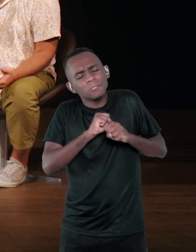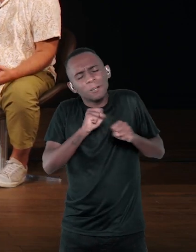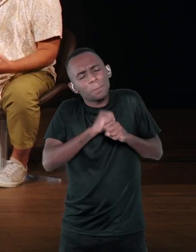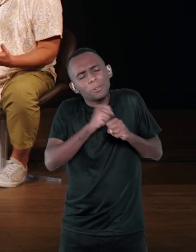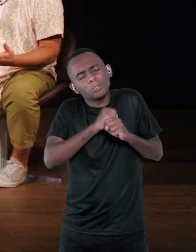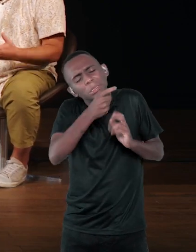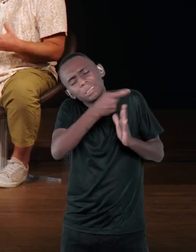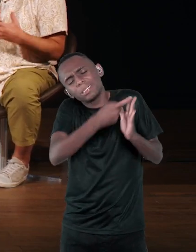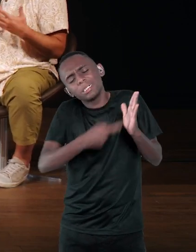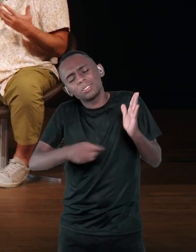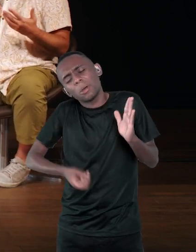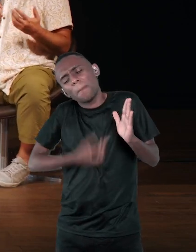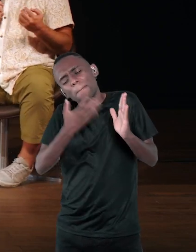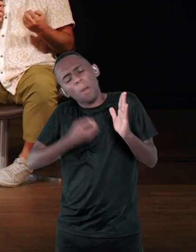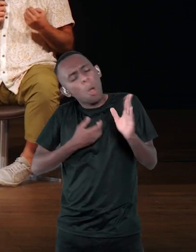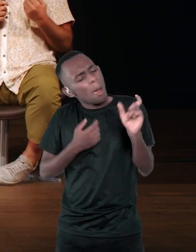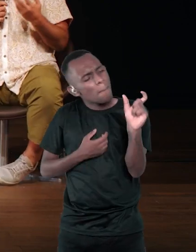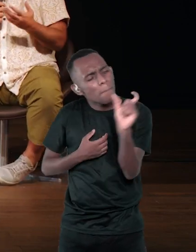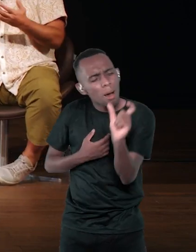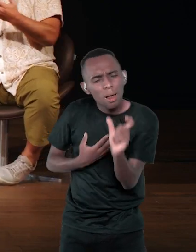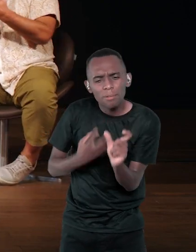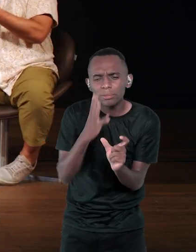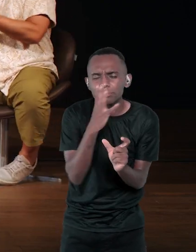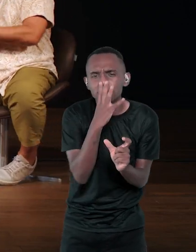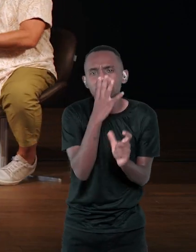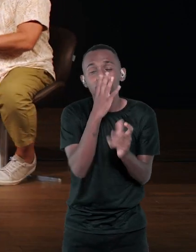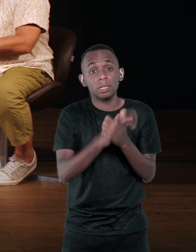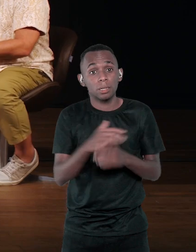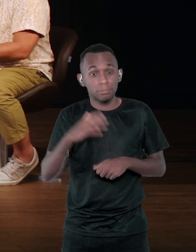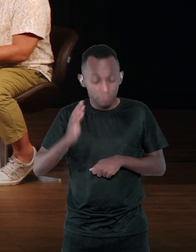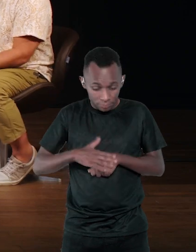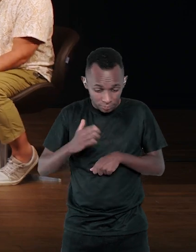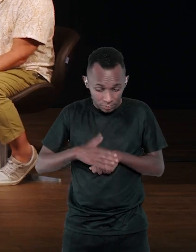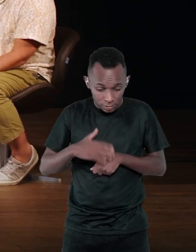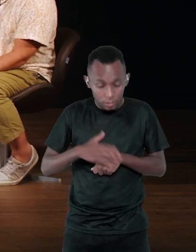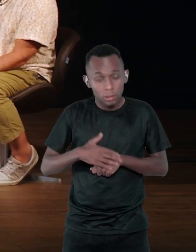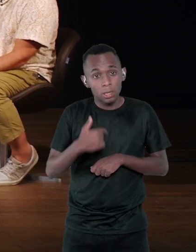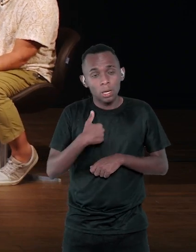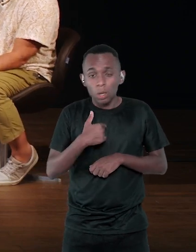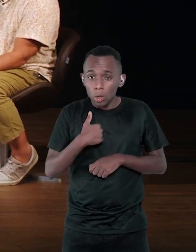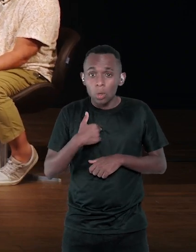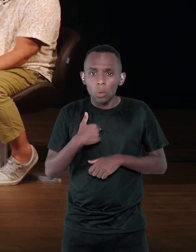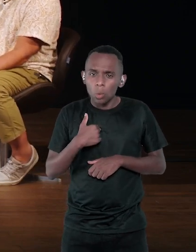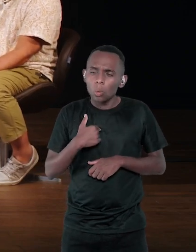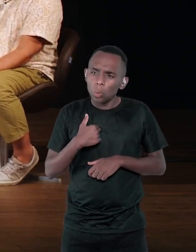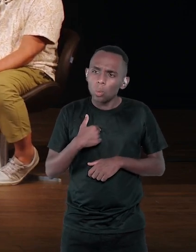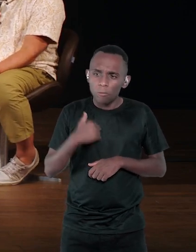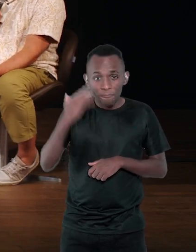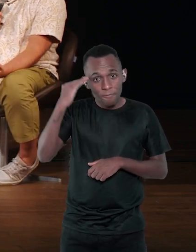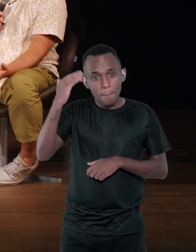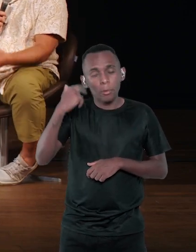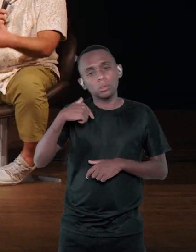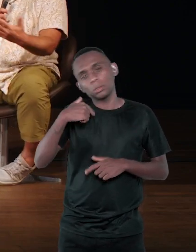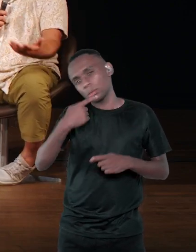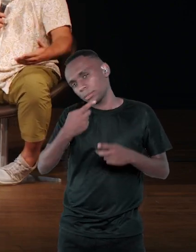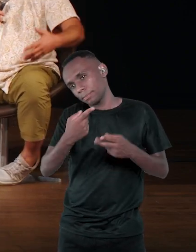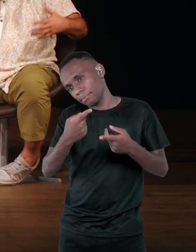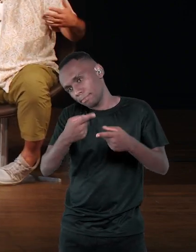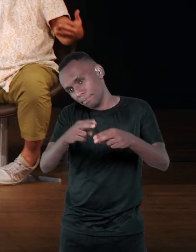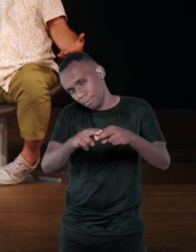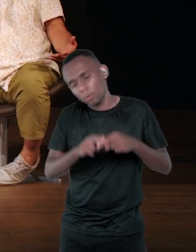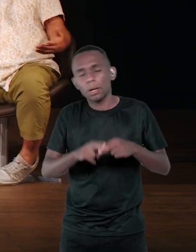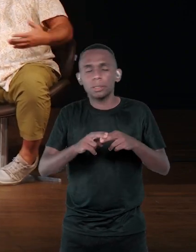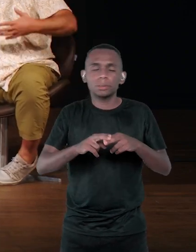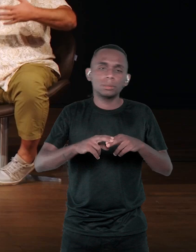poesias maravilhosas, por essas palavras incríveis. E eu tenho um trabalho pelo qual eu sou bastante conhecido justamente, que é de televisão, de